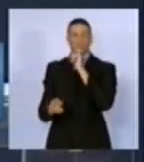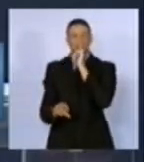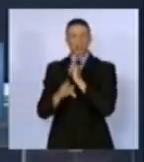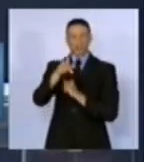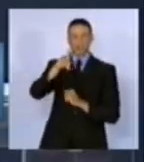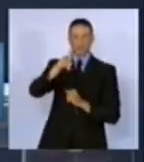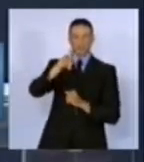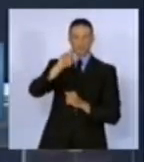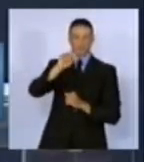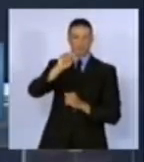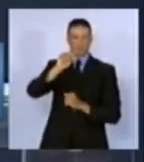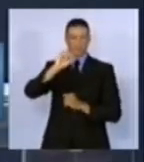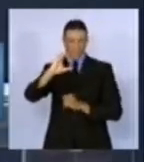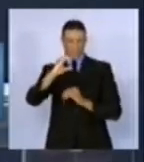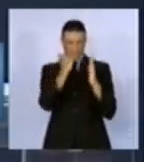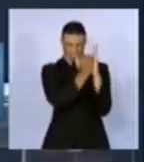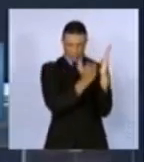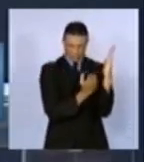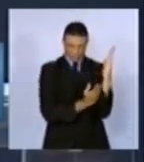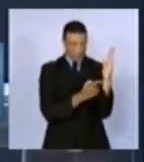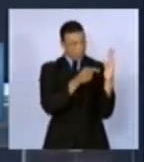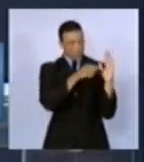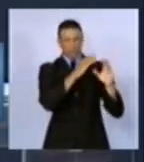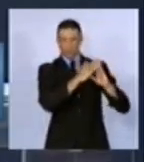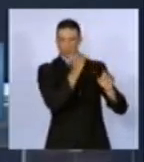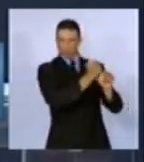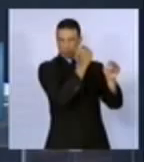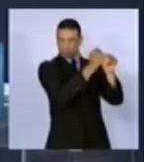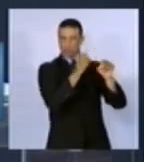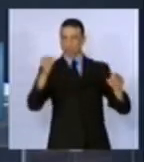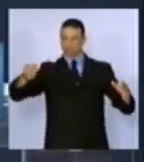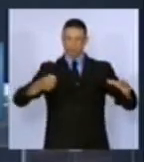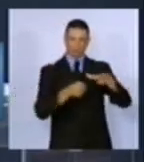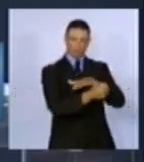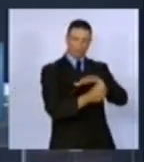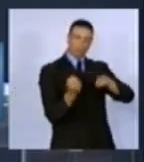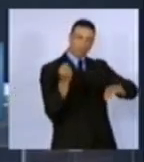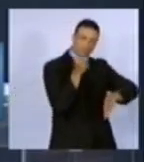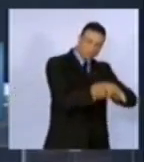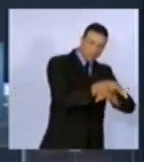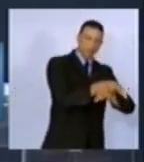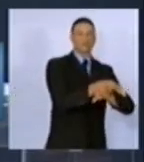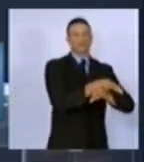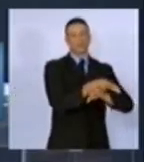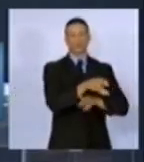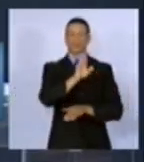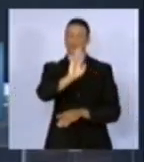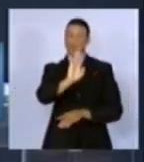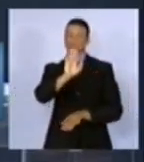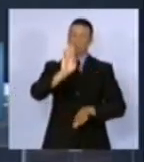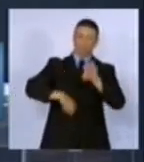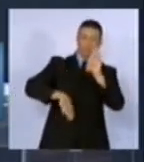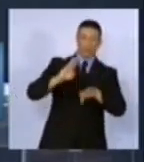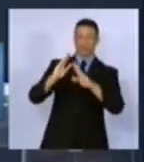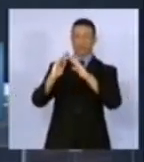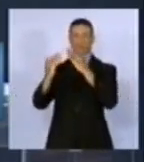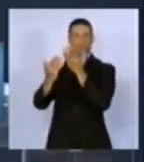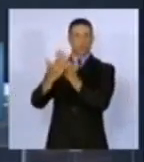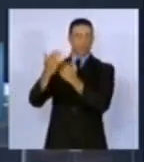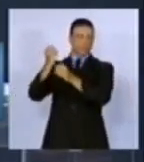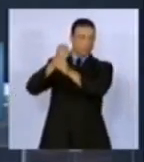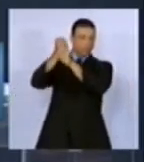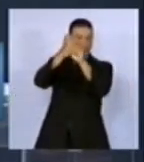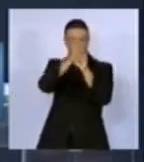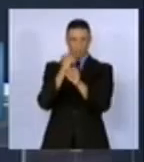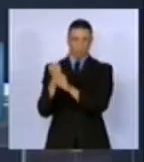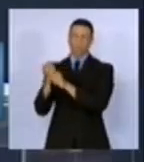algumas obras de de infraestrutura Só que também construção civil do nosso ponto de vista tem que ser uma inclusão